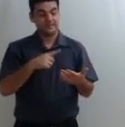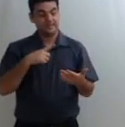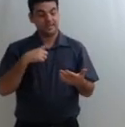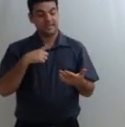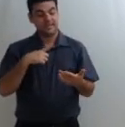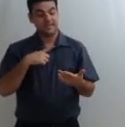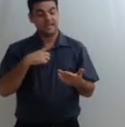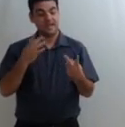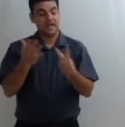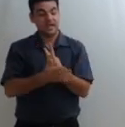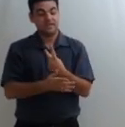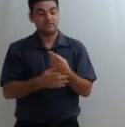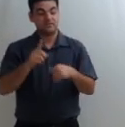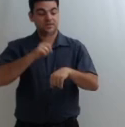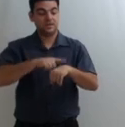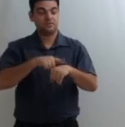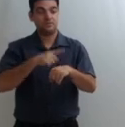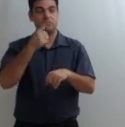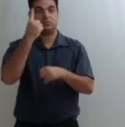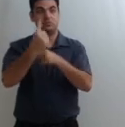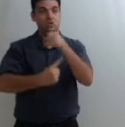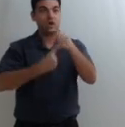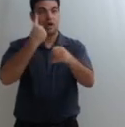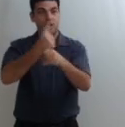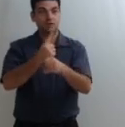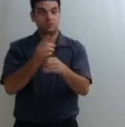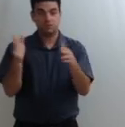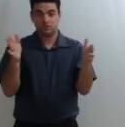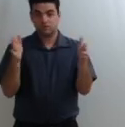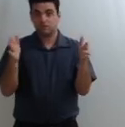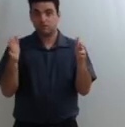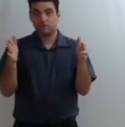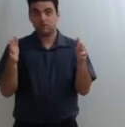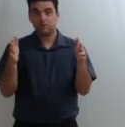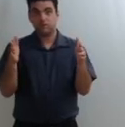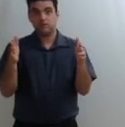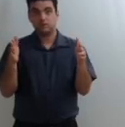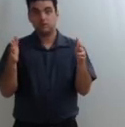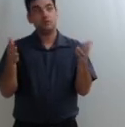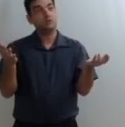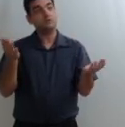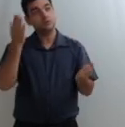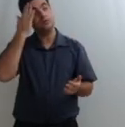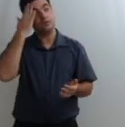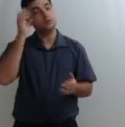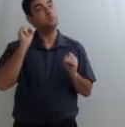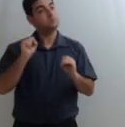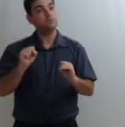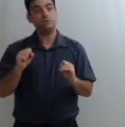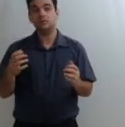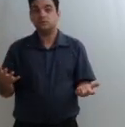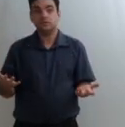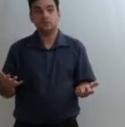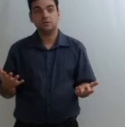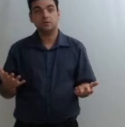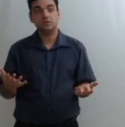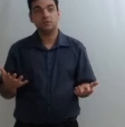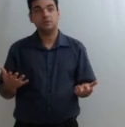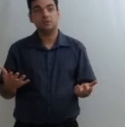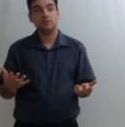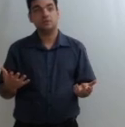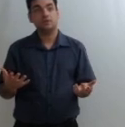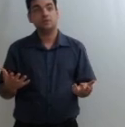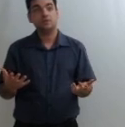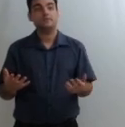a contrário senso, ele está dizendo que ele admite a falta grave em algum momento para a concessão do livramento condicional. Não pode ser nos